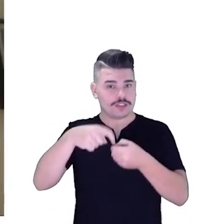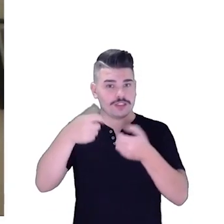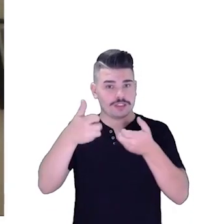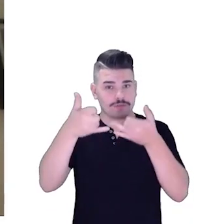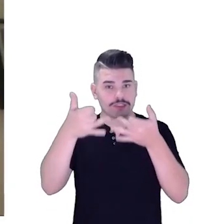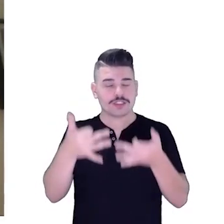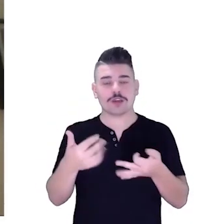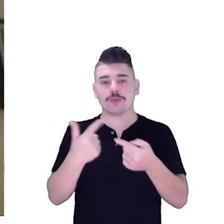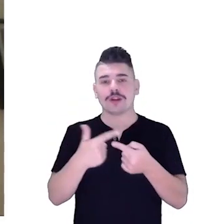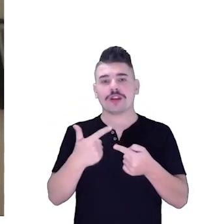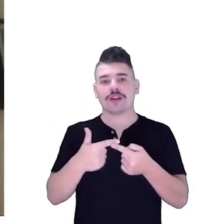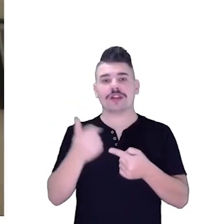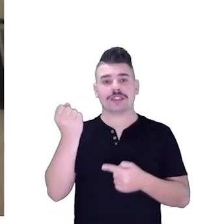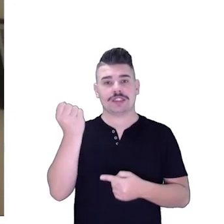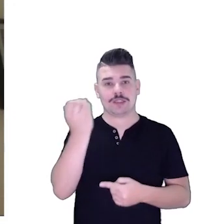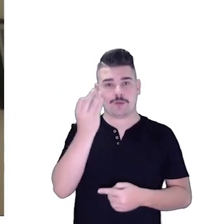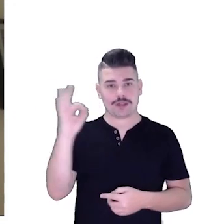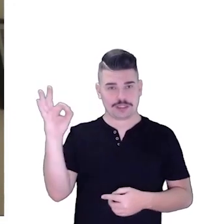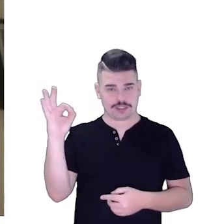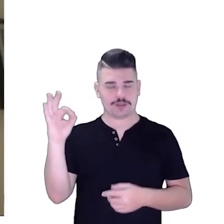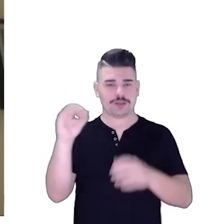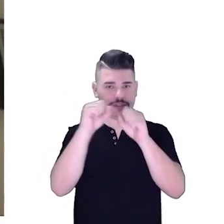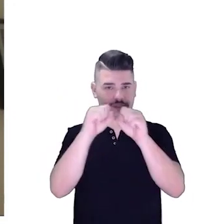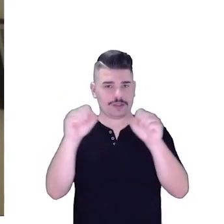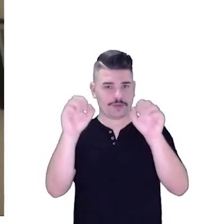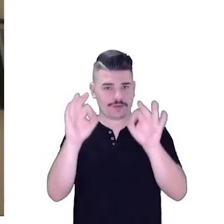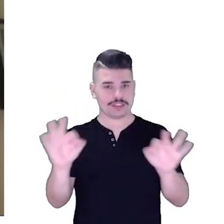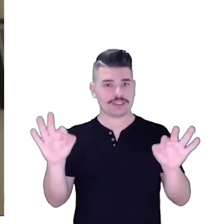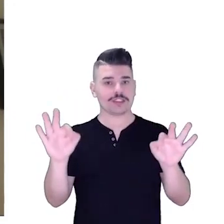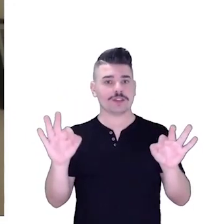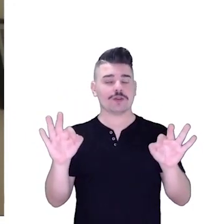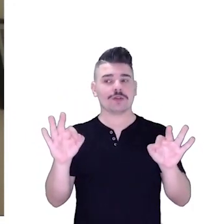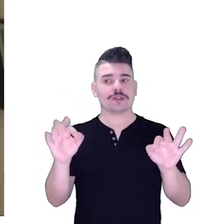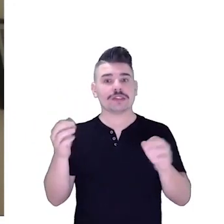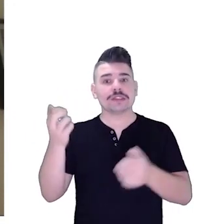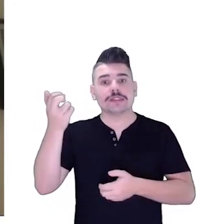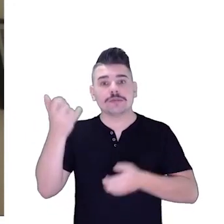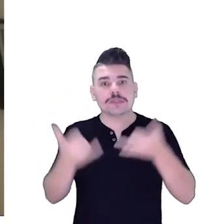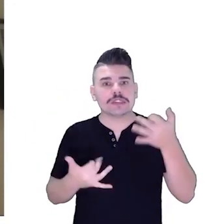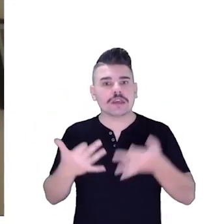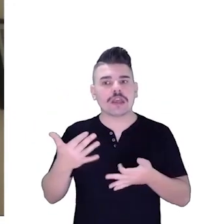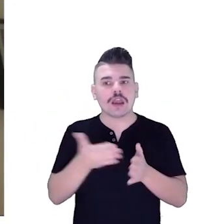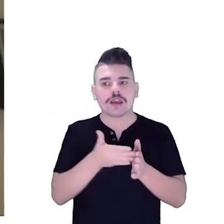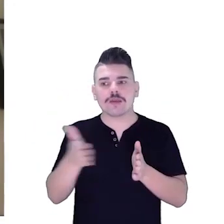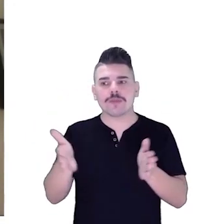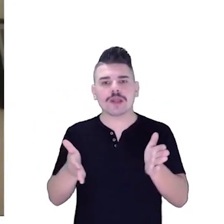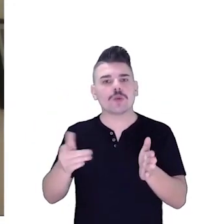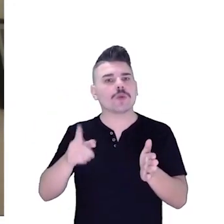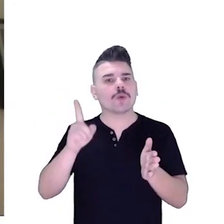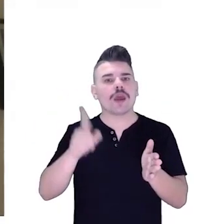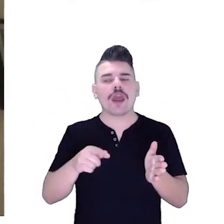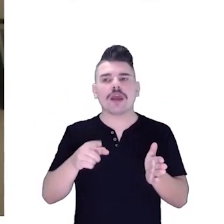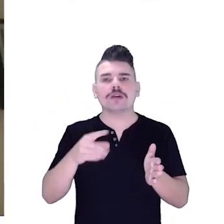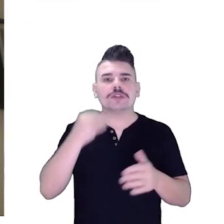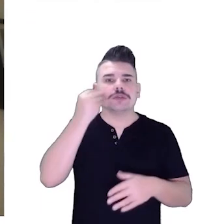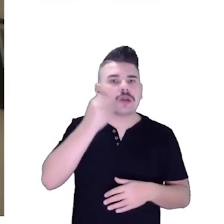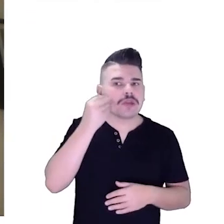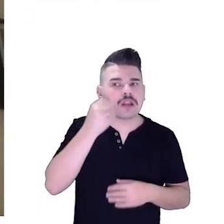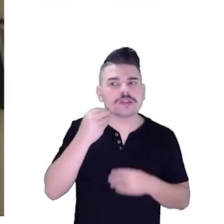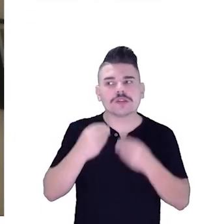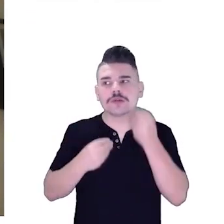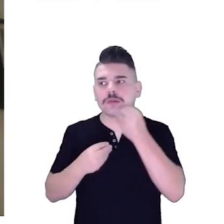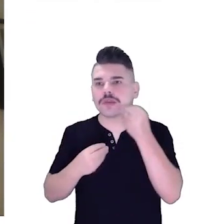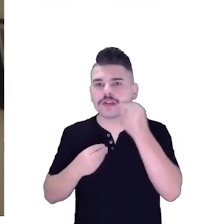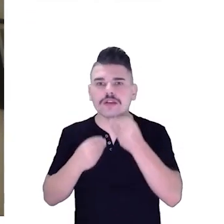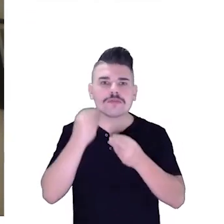São Francisco, então, é esse lugar em que muita experimentação estava acontecendo naquela época e que as